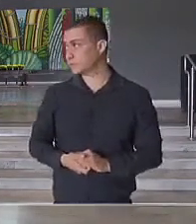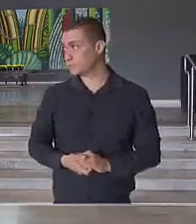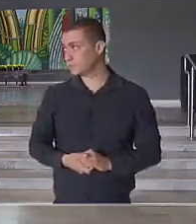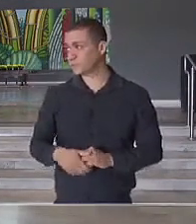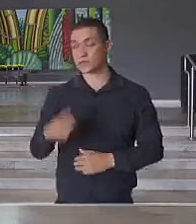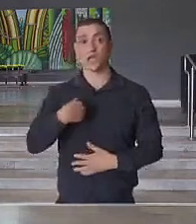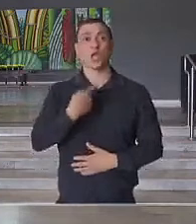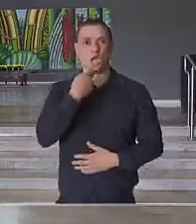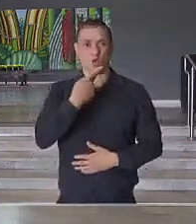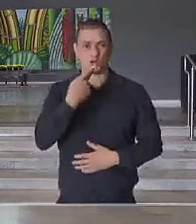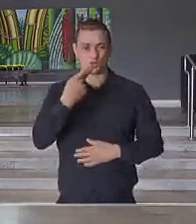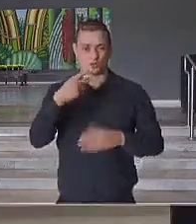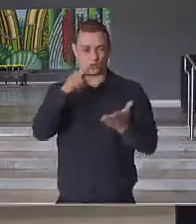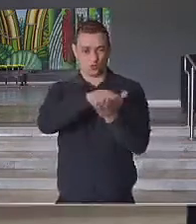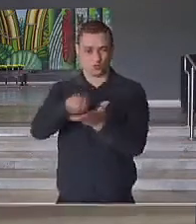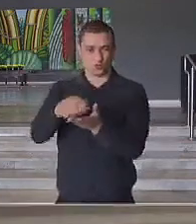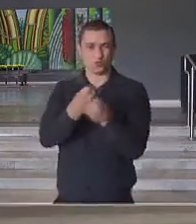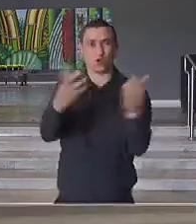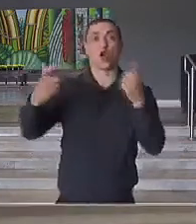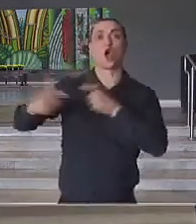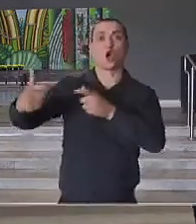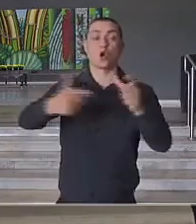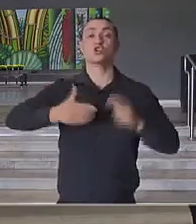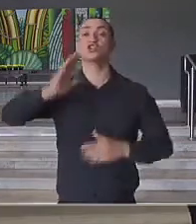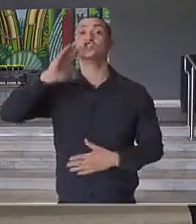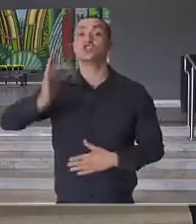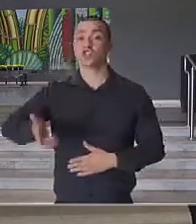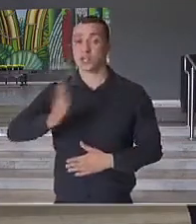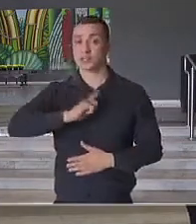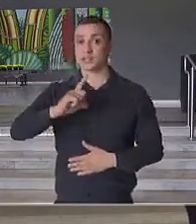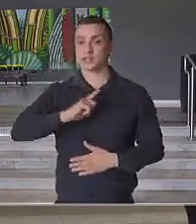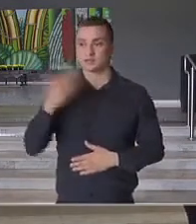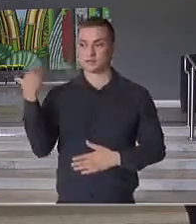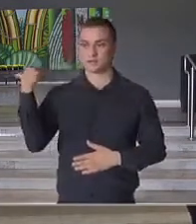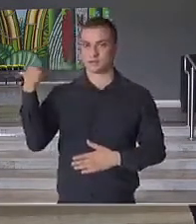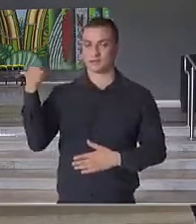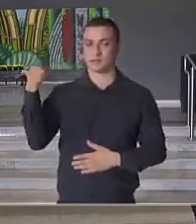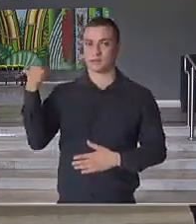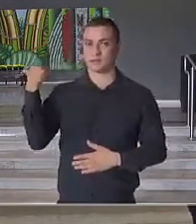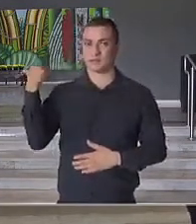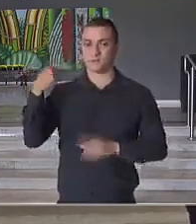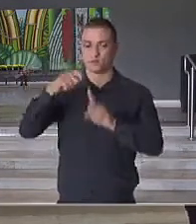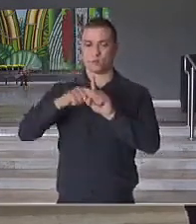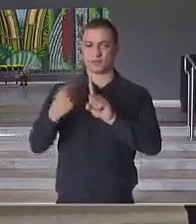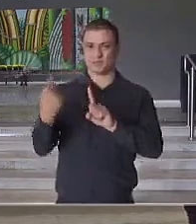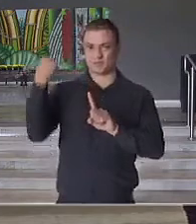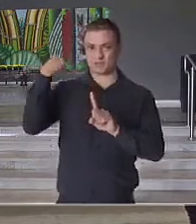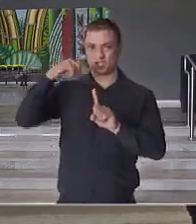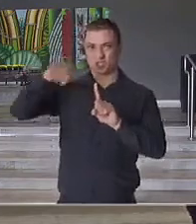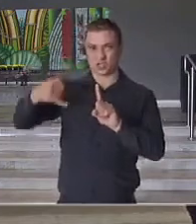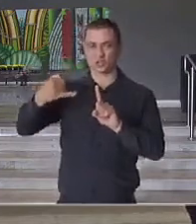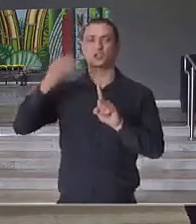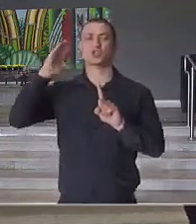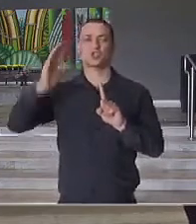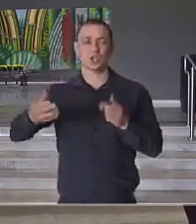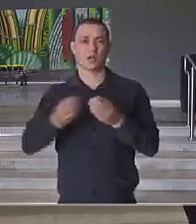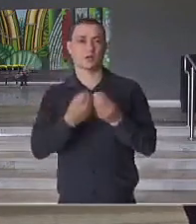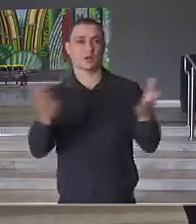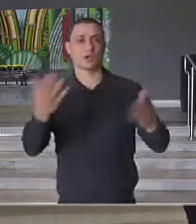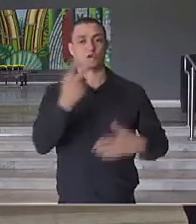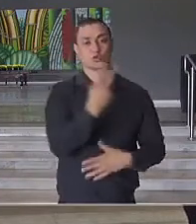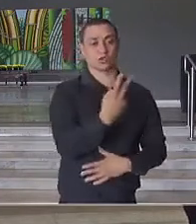na distribuição dos leitos, nós já tivemos, desde o início do mês, já mais